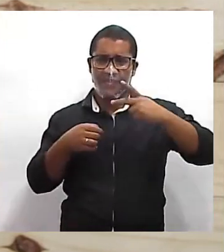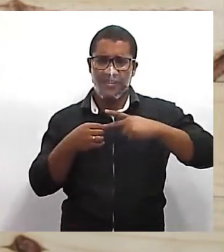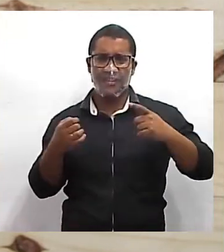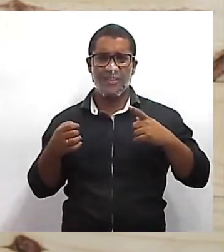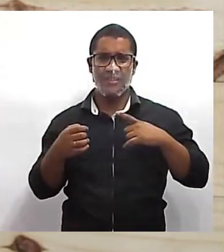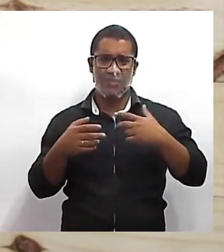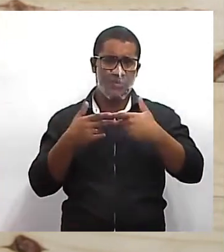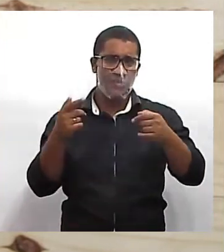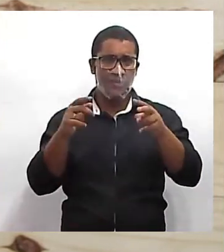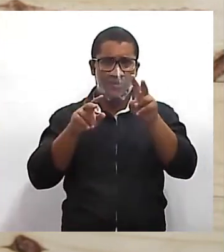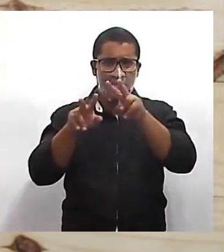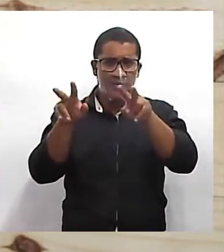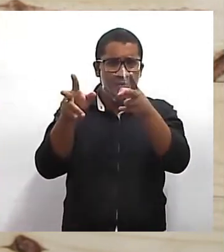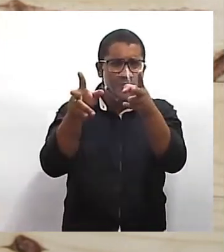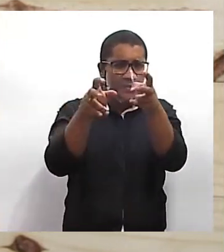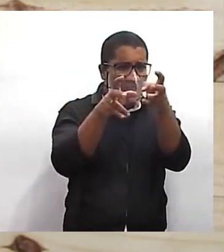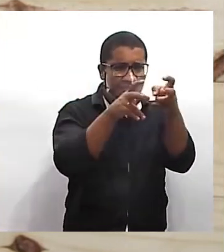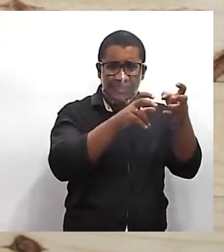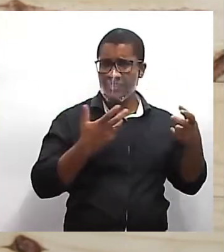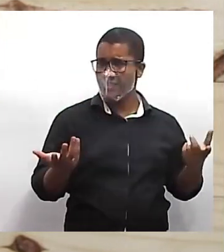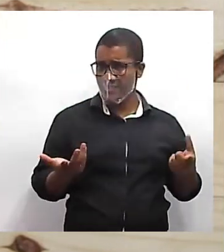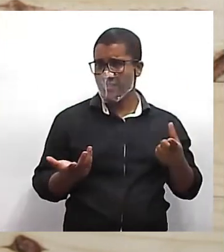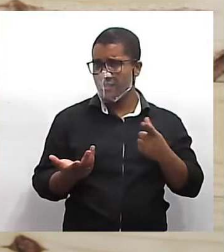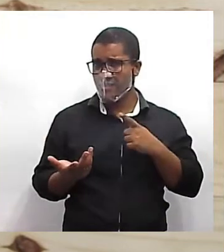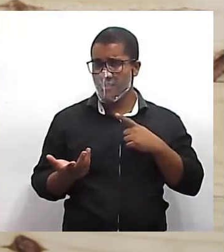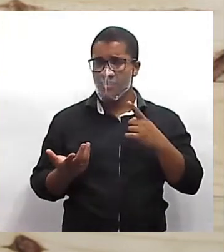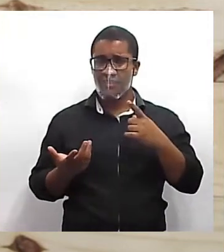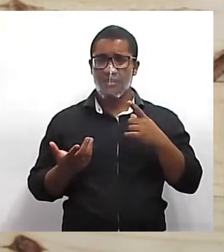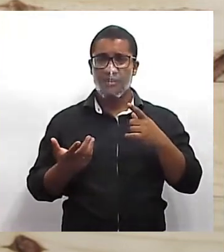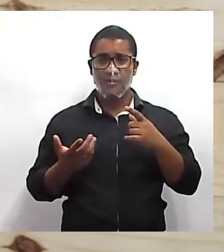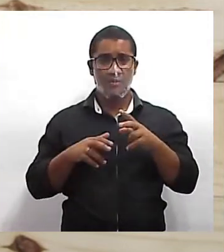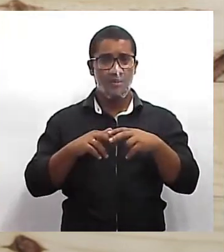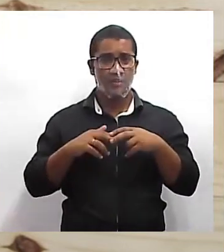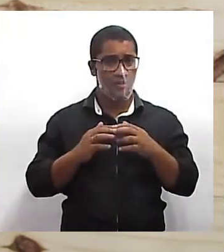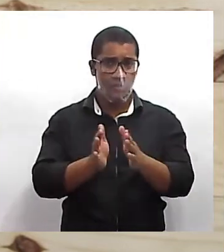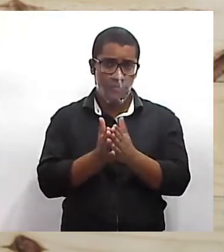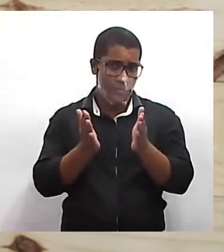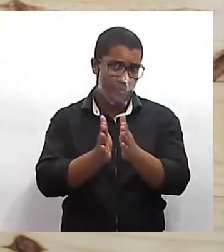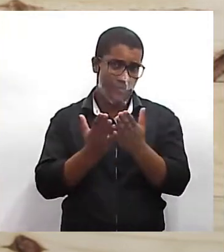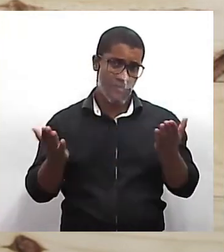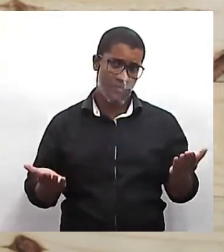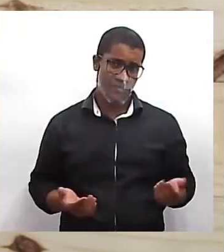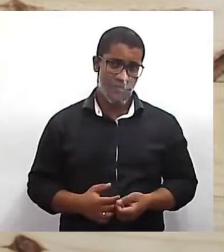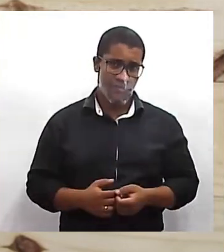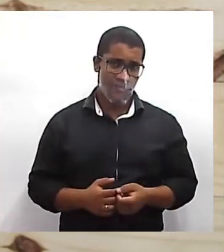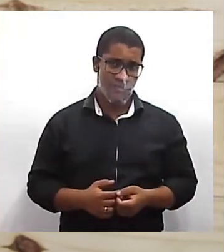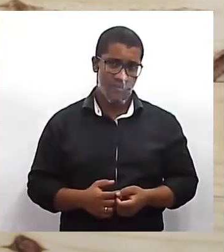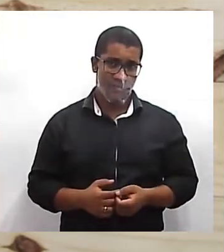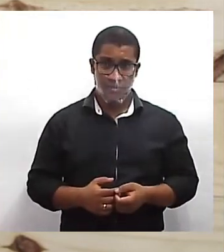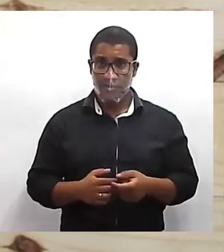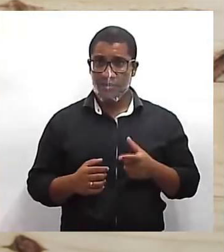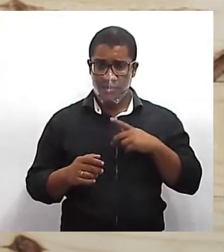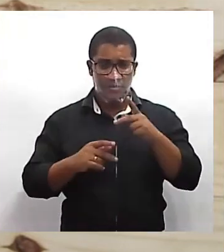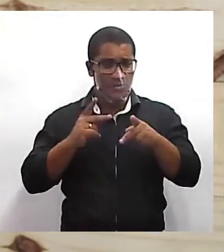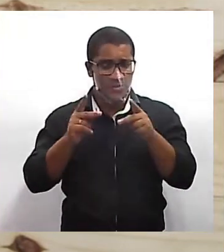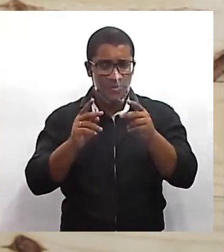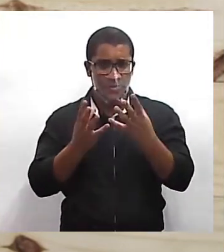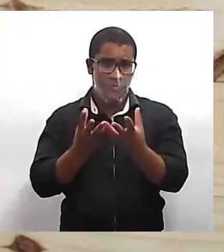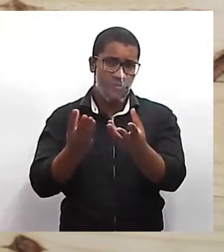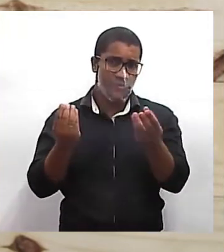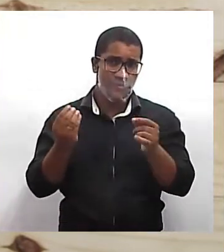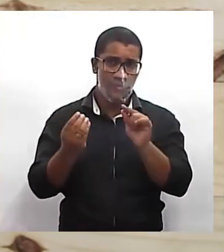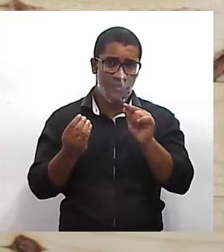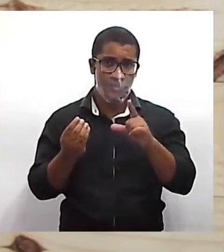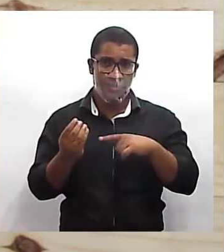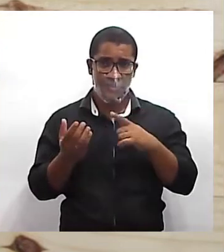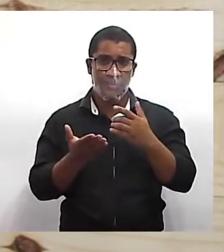no mundo afora, muitas delas consequência da pobreza a qual grande parte da nossa população é jogada